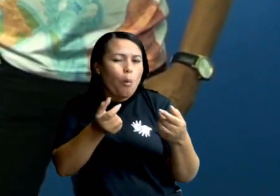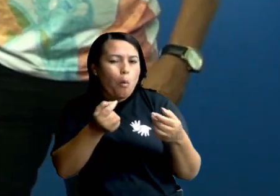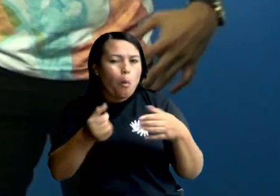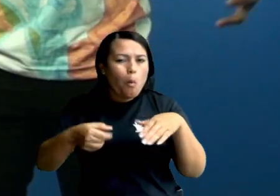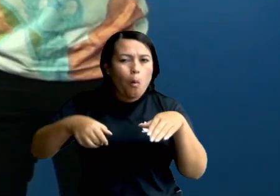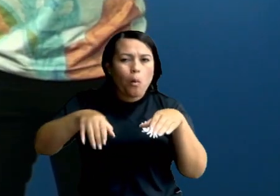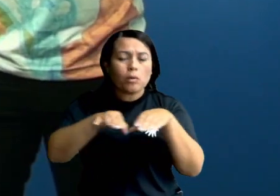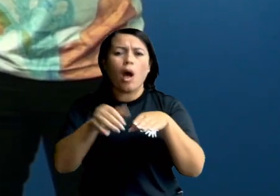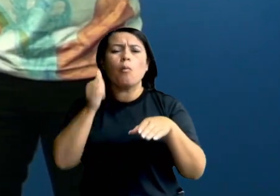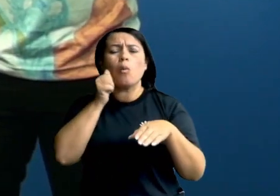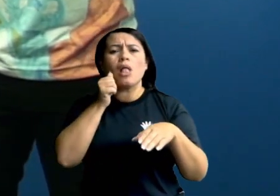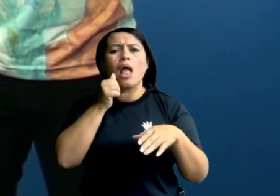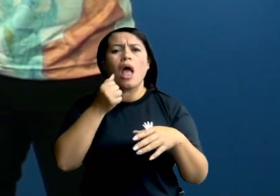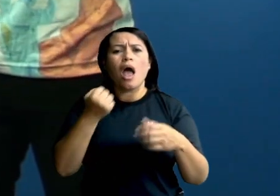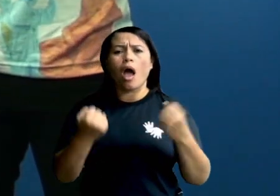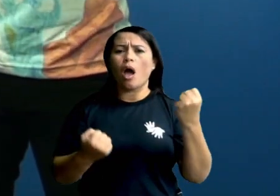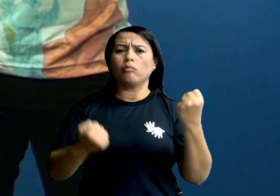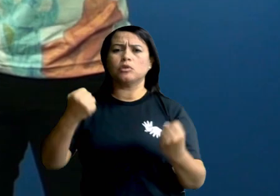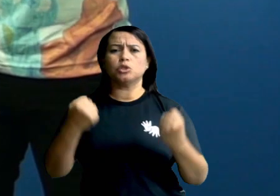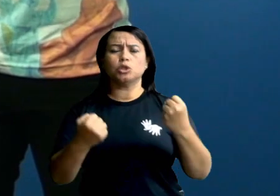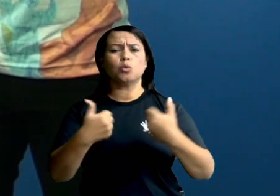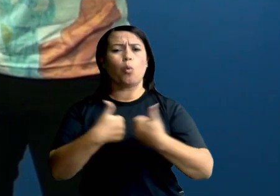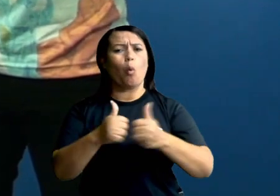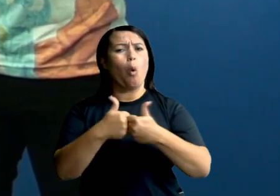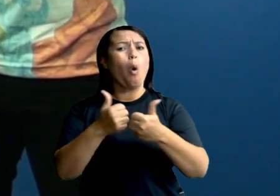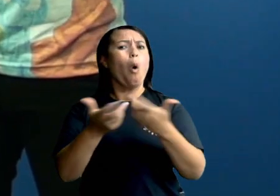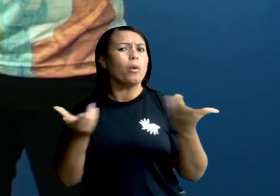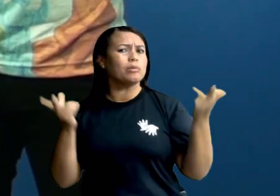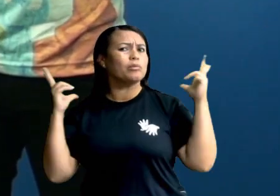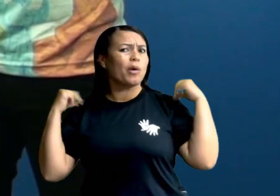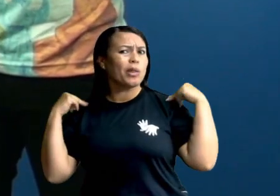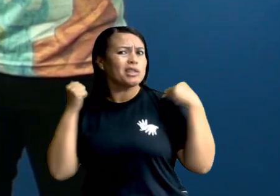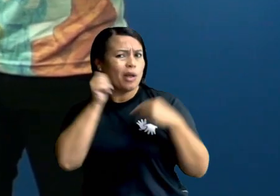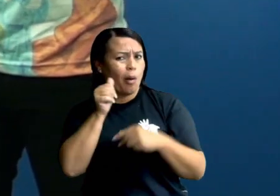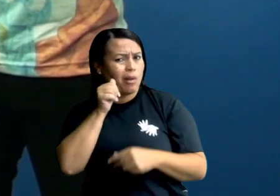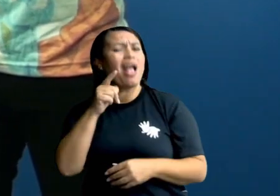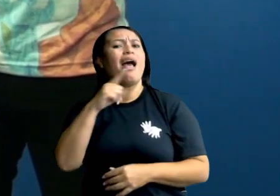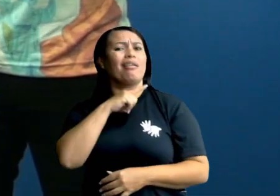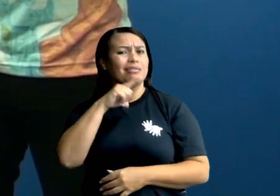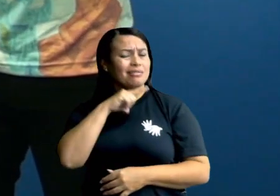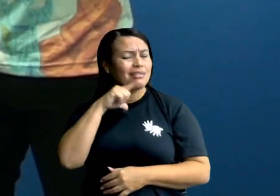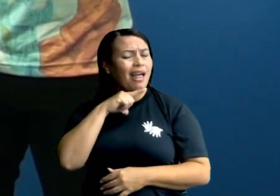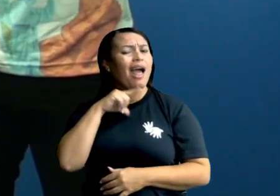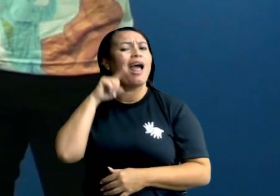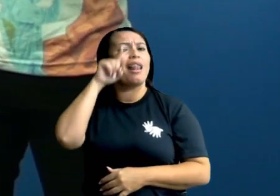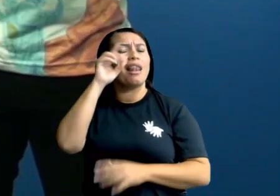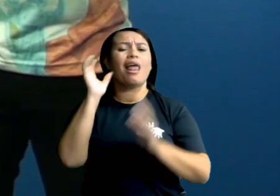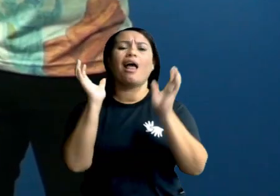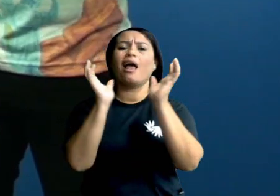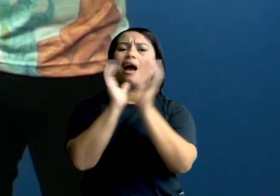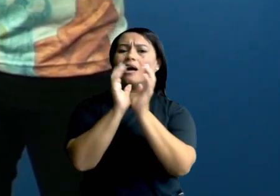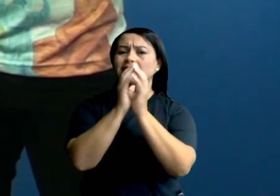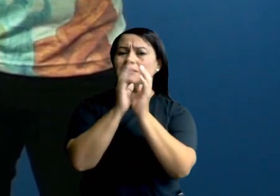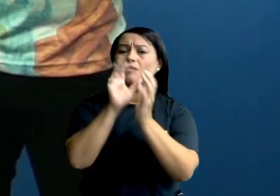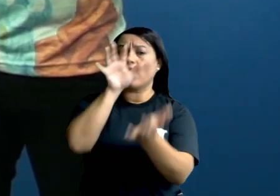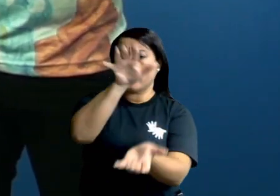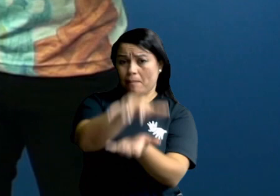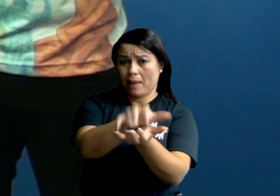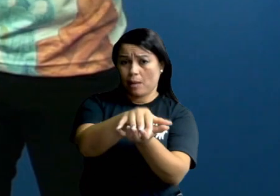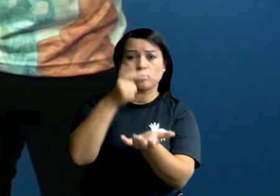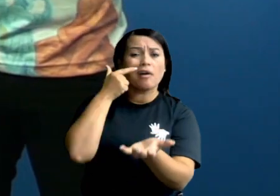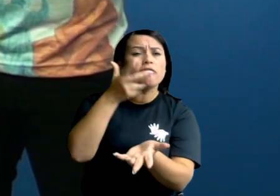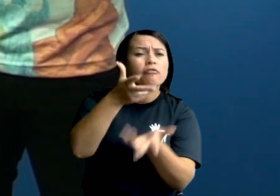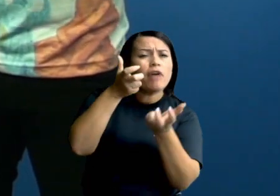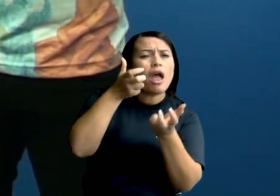conduzindo ônibus. Hoje é muito comum na região metropolitana, por exemplo, de Pernambuco, na região metropolitana do Recife. Em Pernambuco, você vai